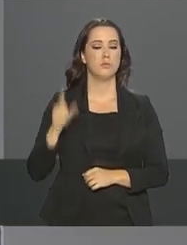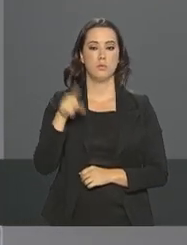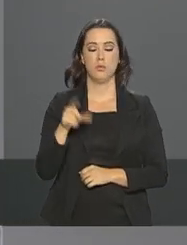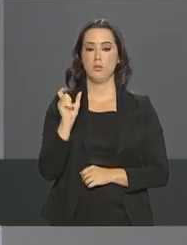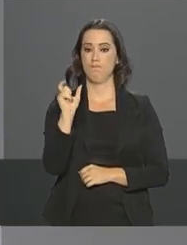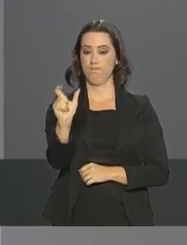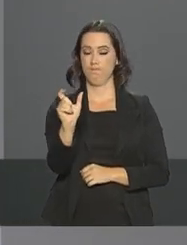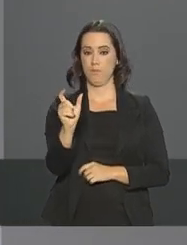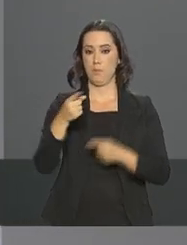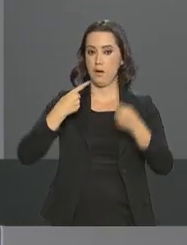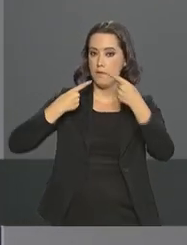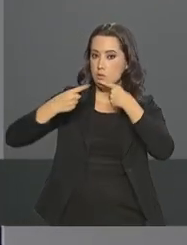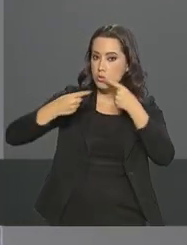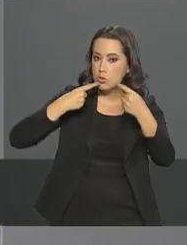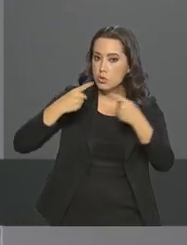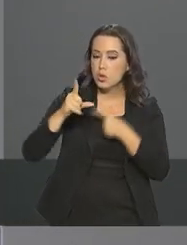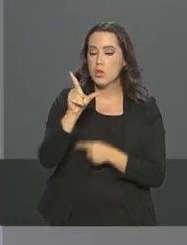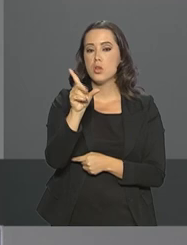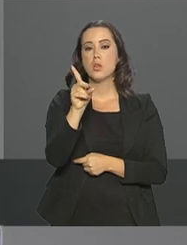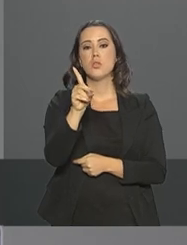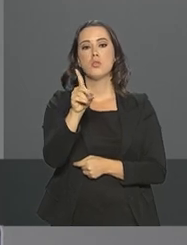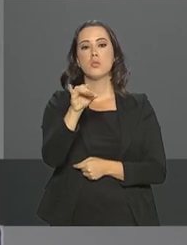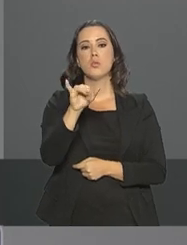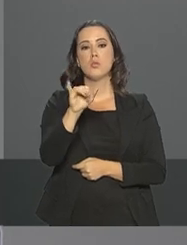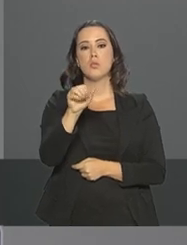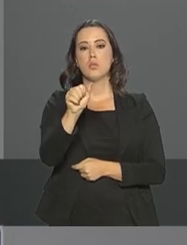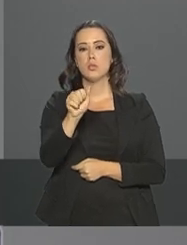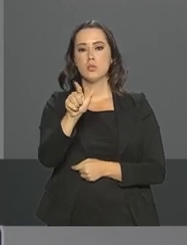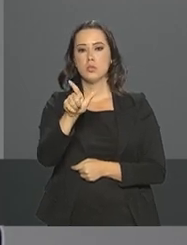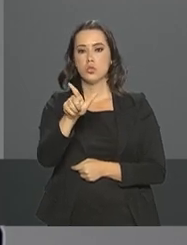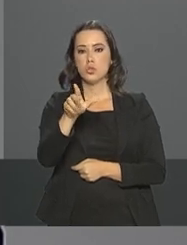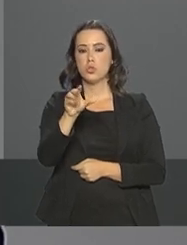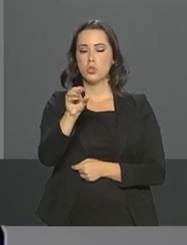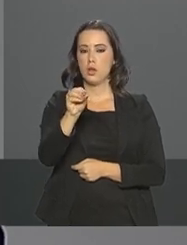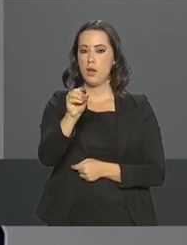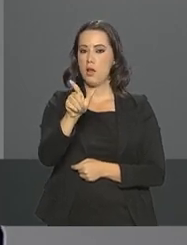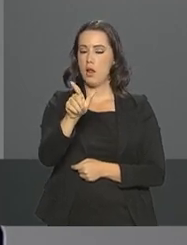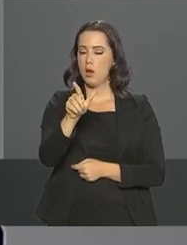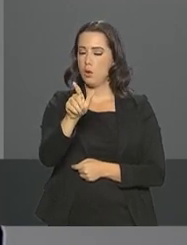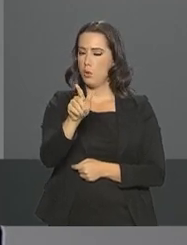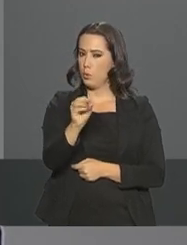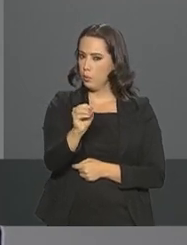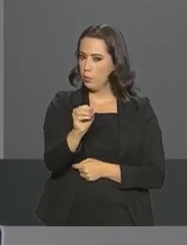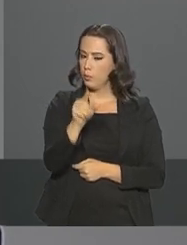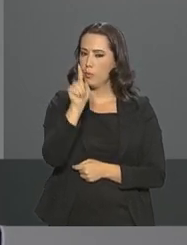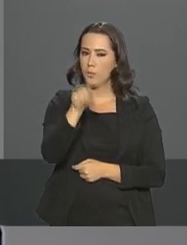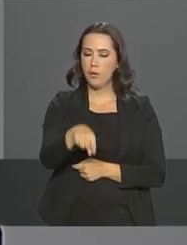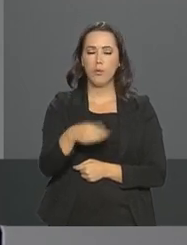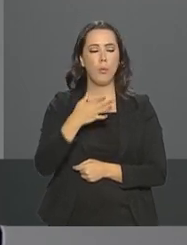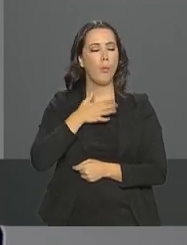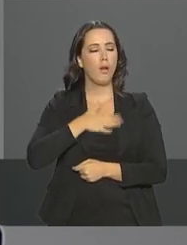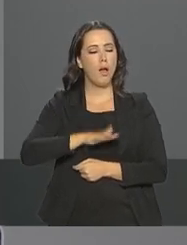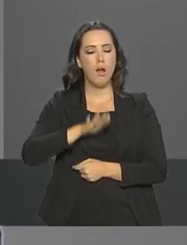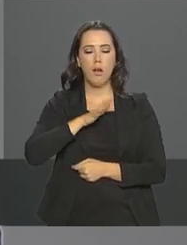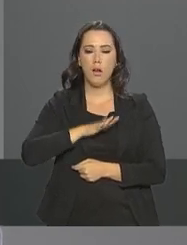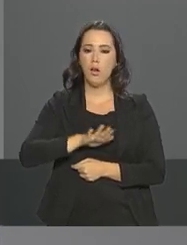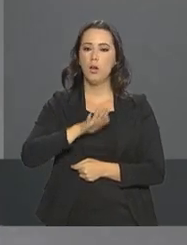diálogo diálogo com muita seriedade com muita tranquilidade naturalmente